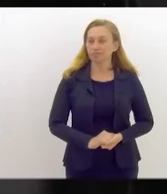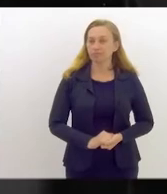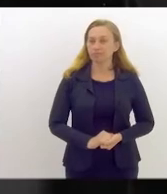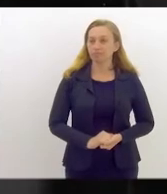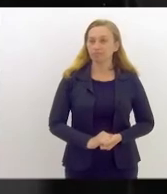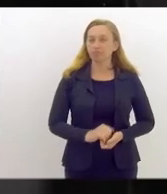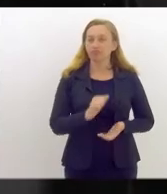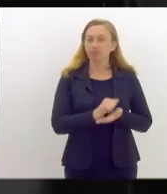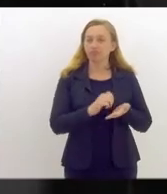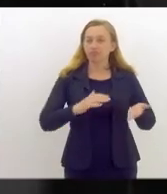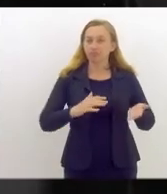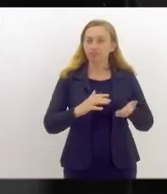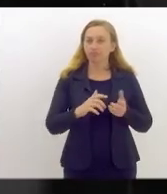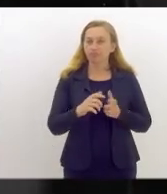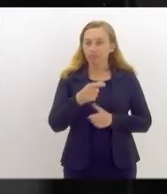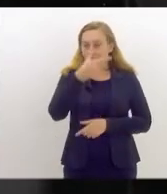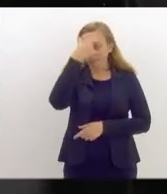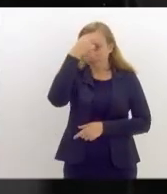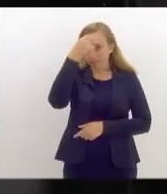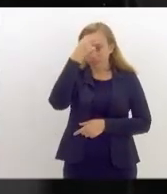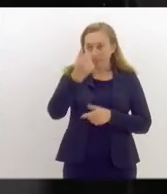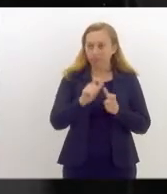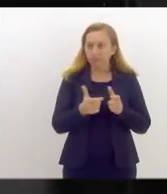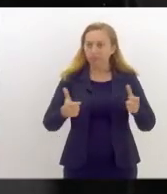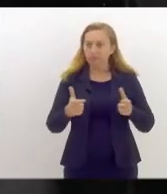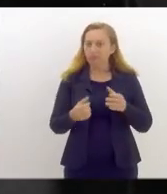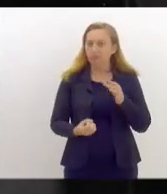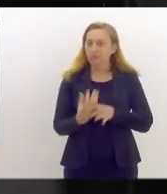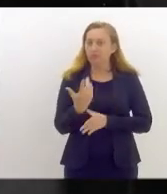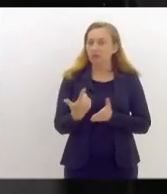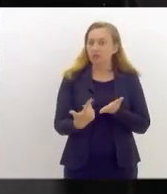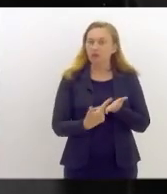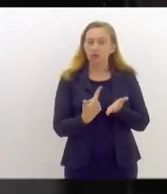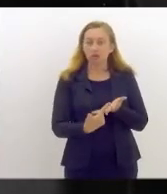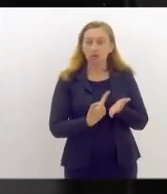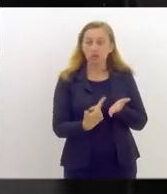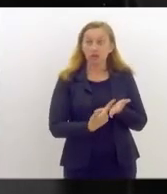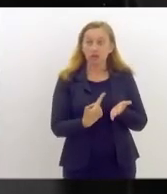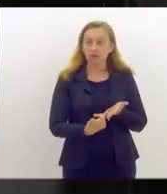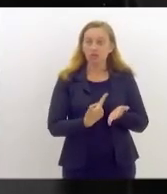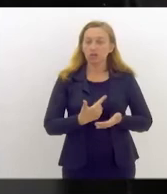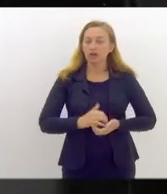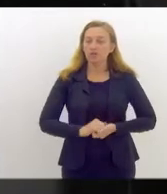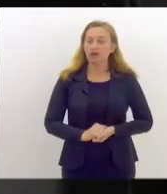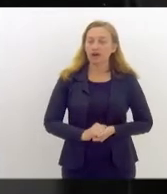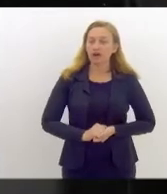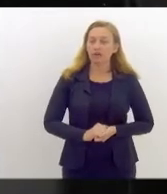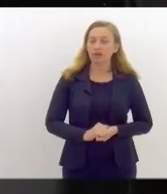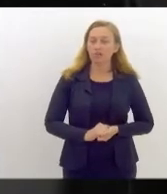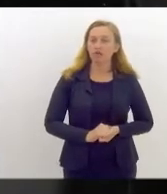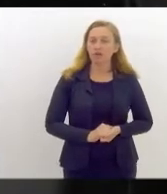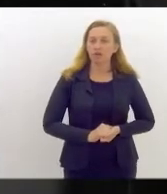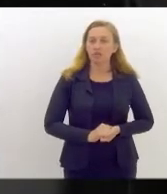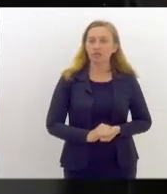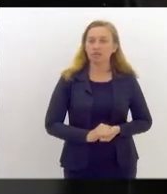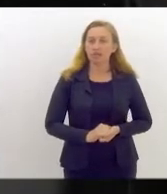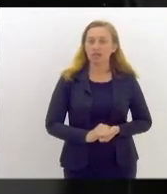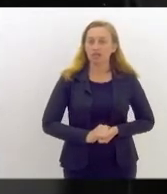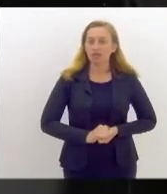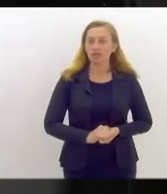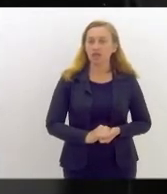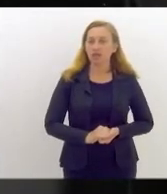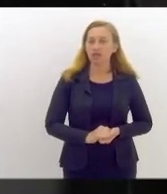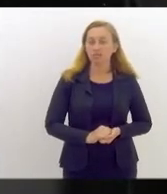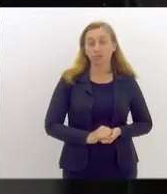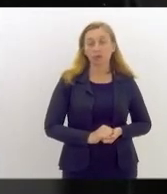acadêmica intensa recentemente lançou o livro dos contratos e atos unilaterais de vontade Então veja